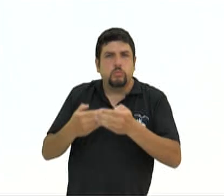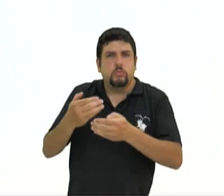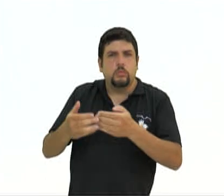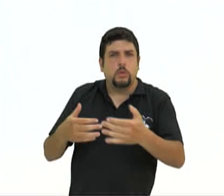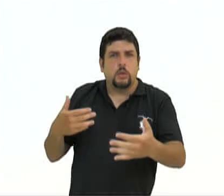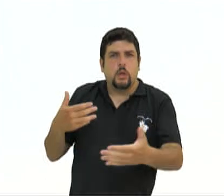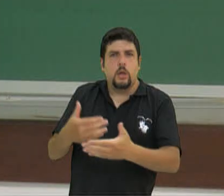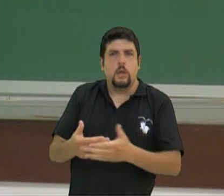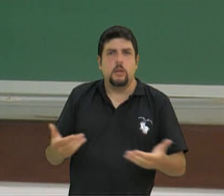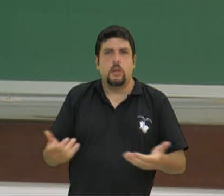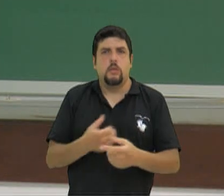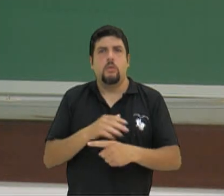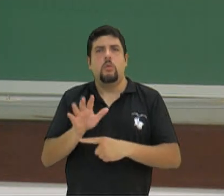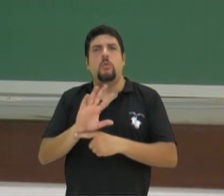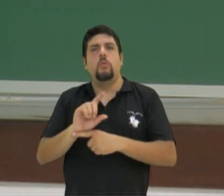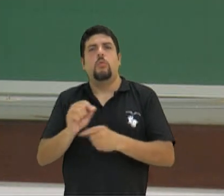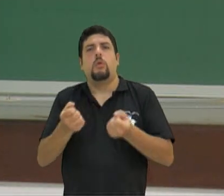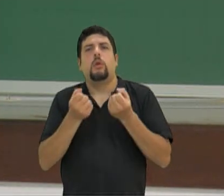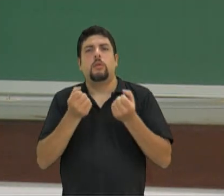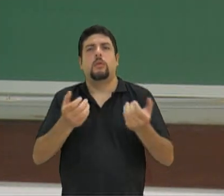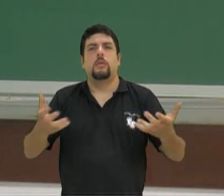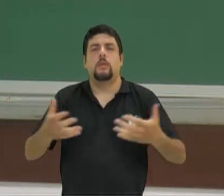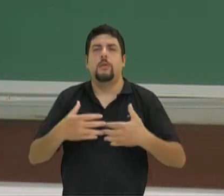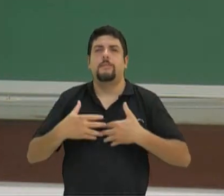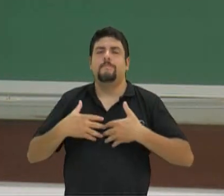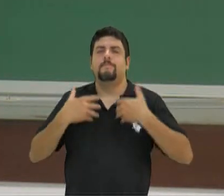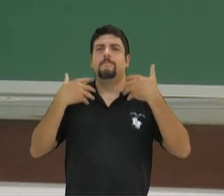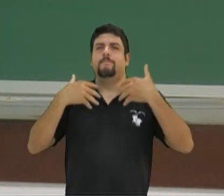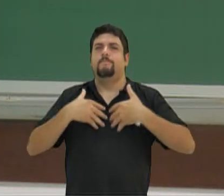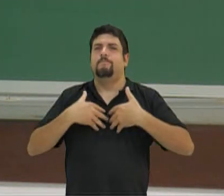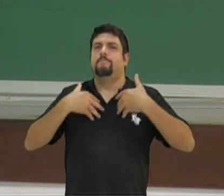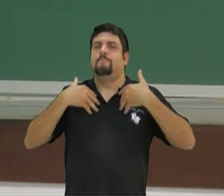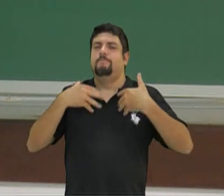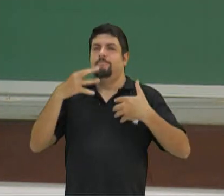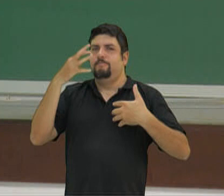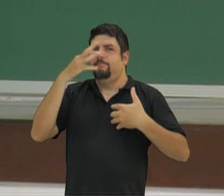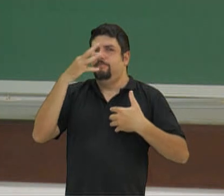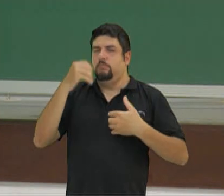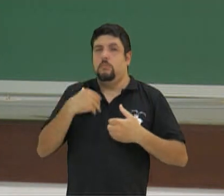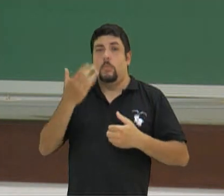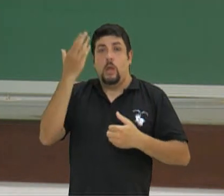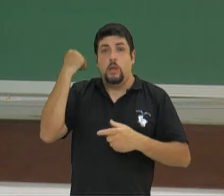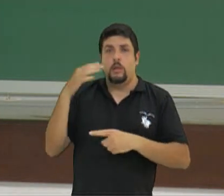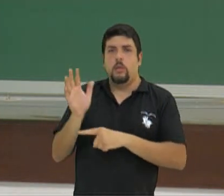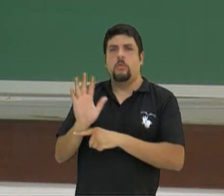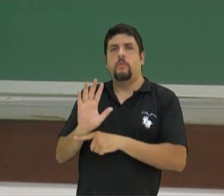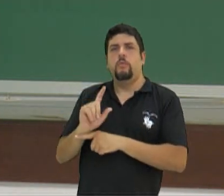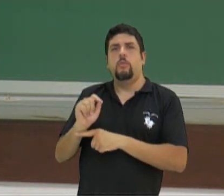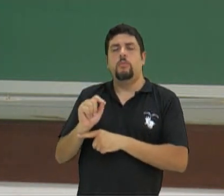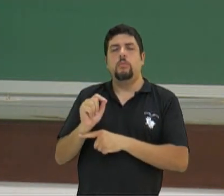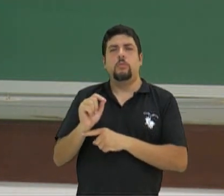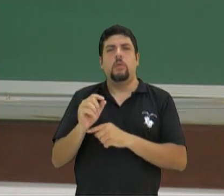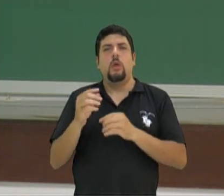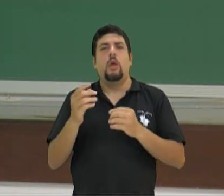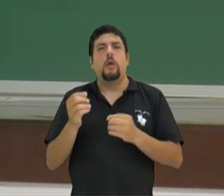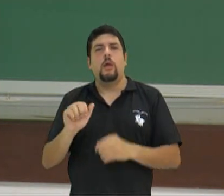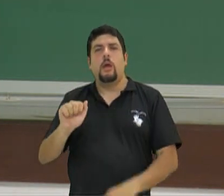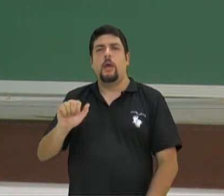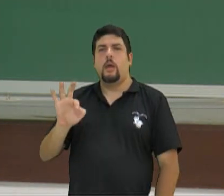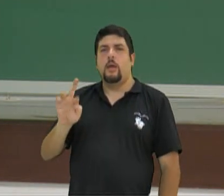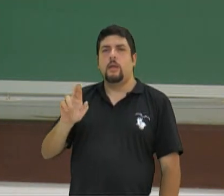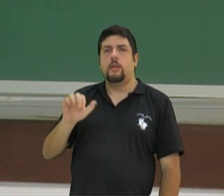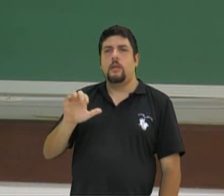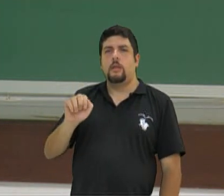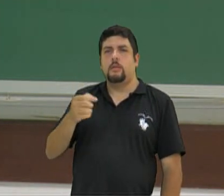de hoje, maravilhar o público. Em um primeiro momento, os filmes eram de atração, tá? A gente tem que ver que, assim, o surgimento